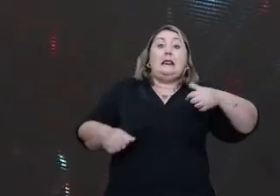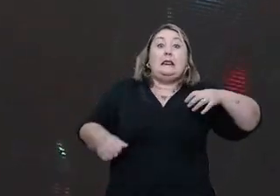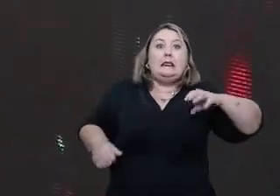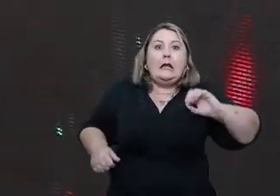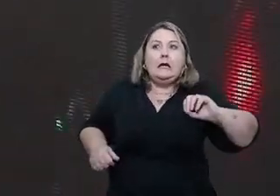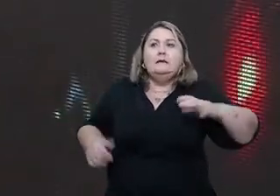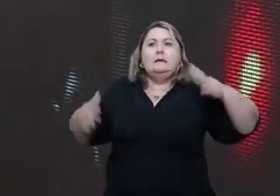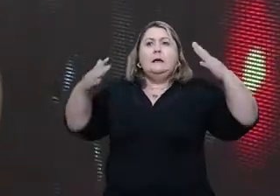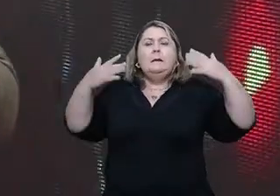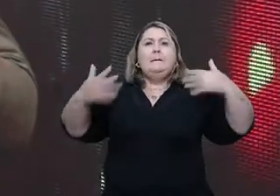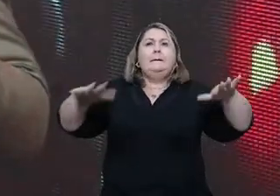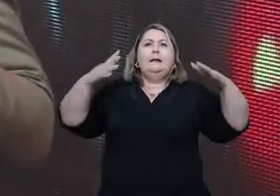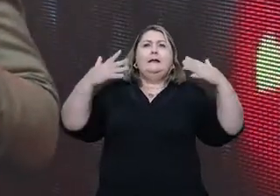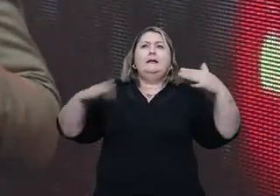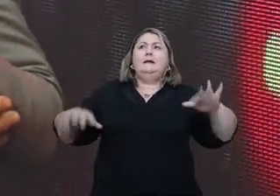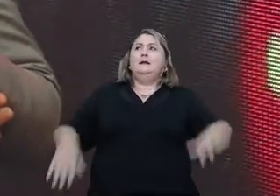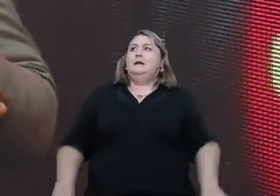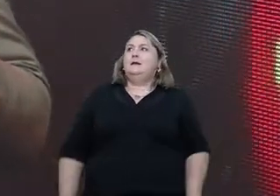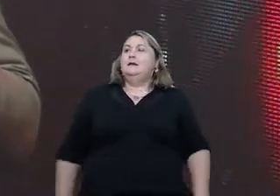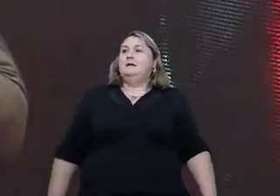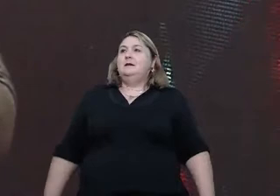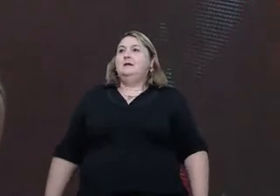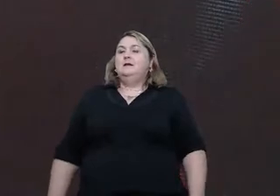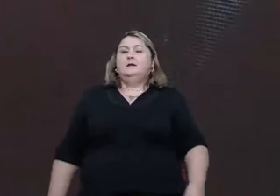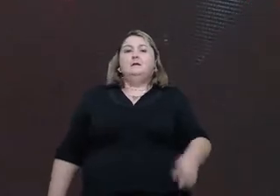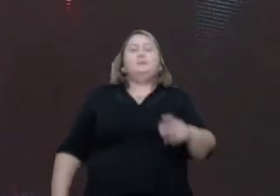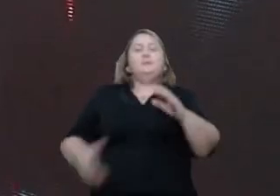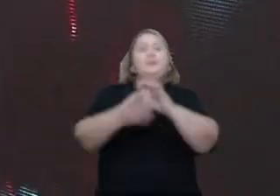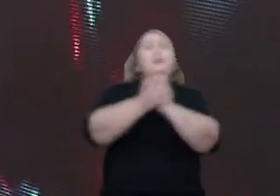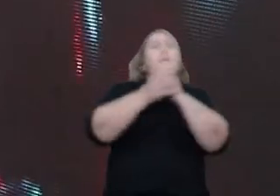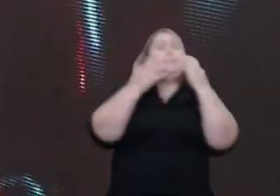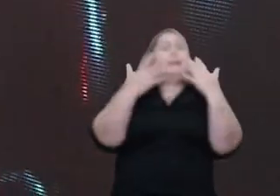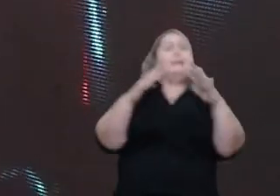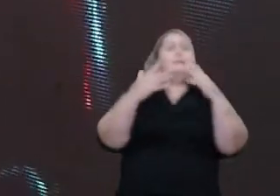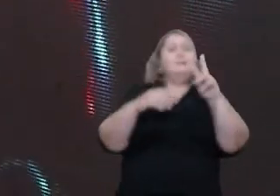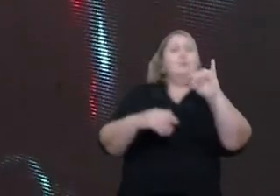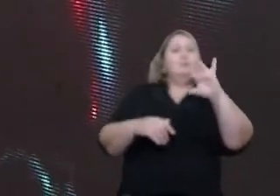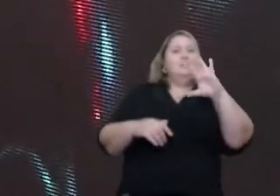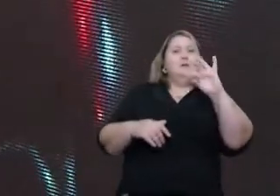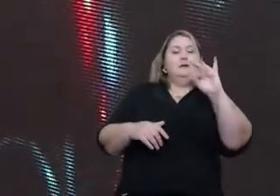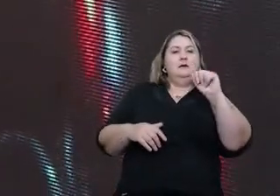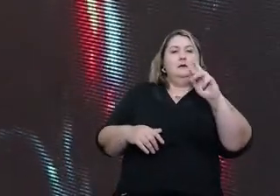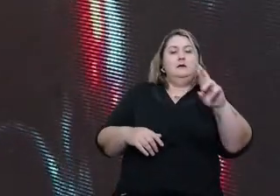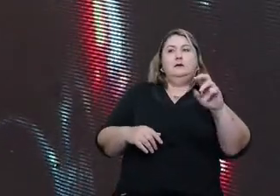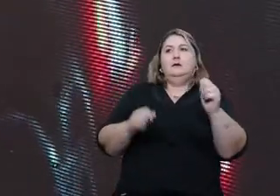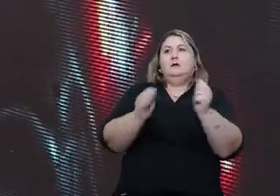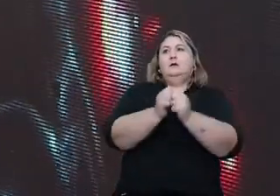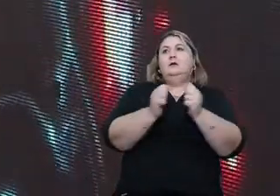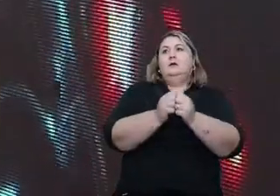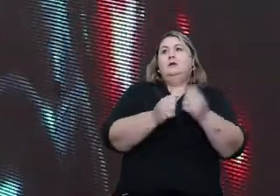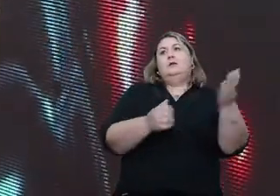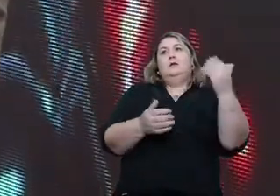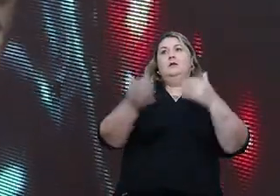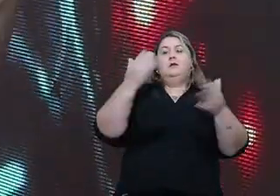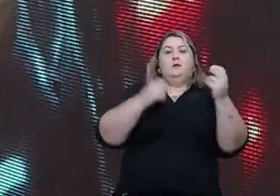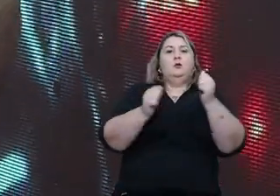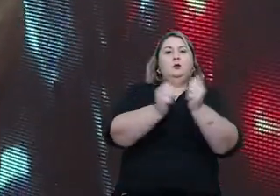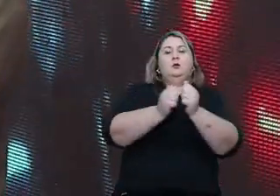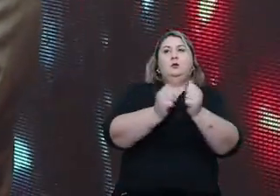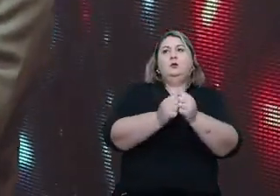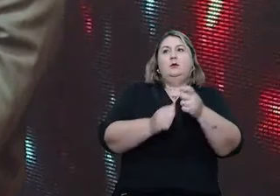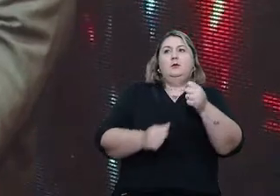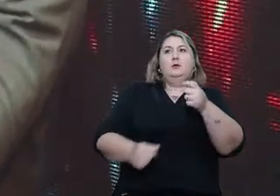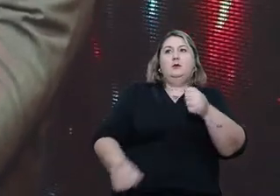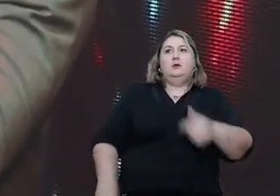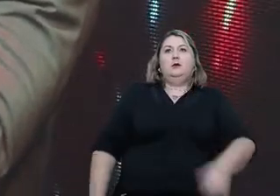10. Parabéns, estão elogiando muito vocês. Parabéns, Vitor e Malu. A galera está aqui junto com vocês. E vamos junto, né? Vamos junto aí mais